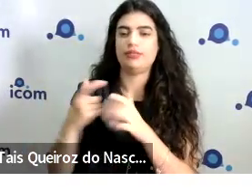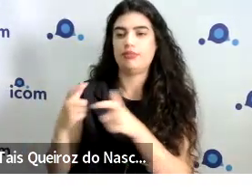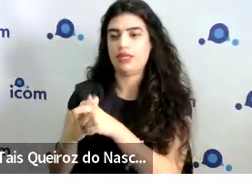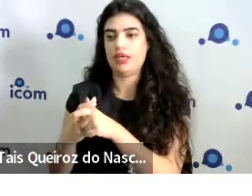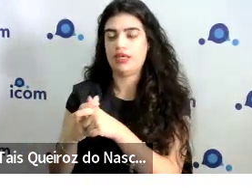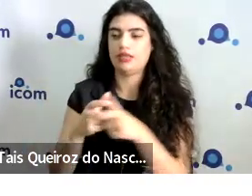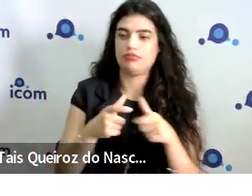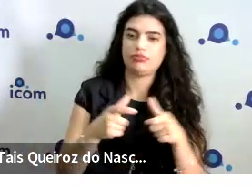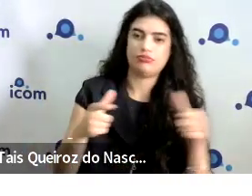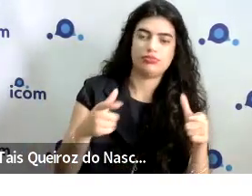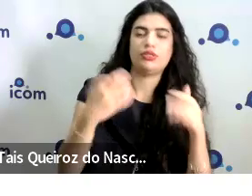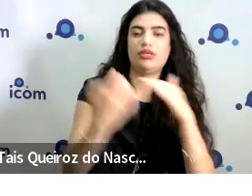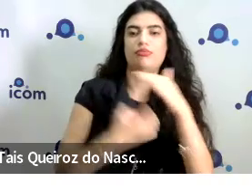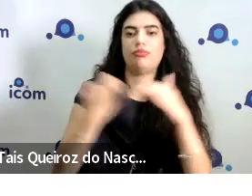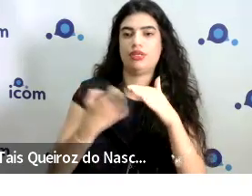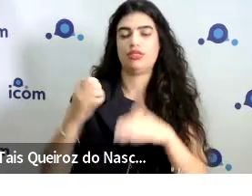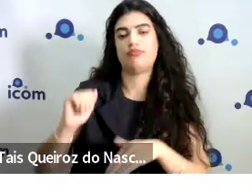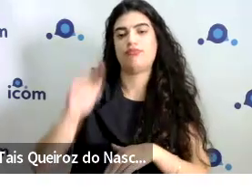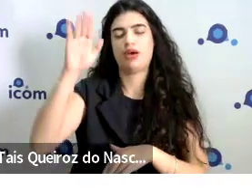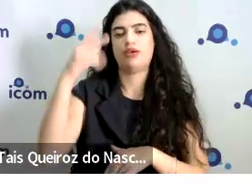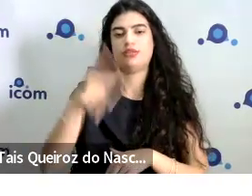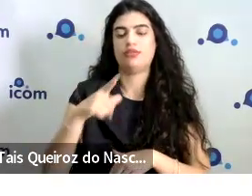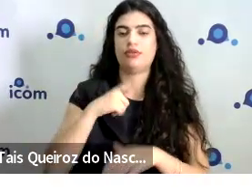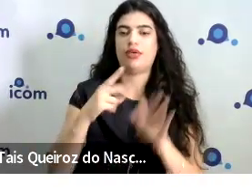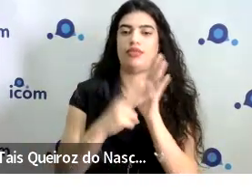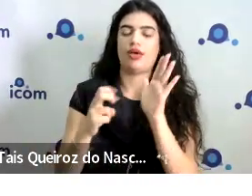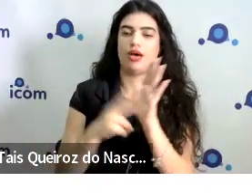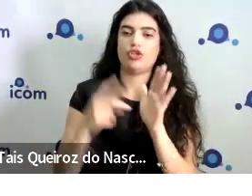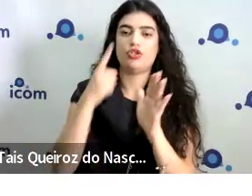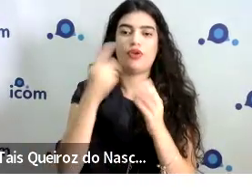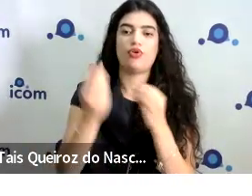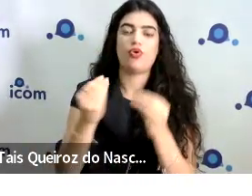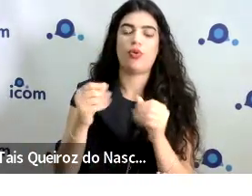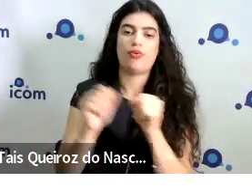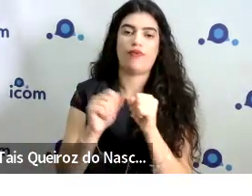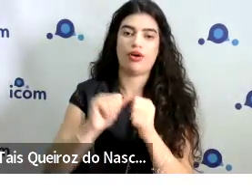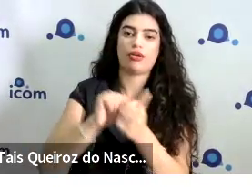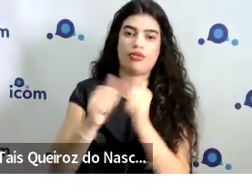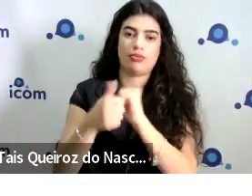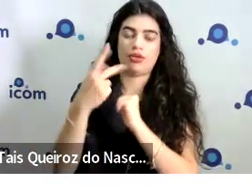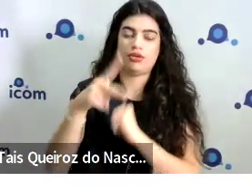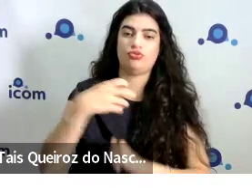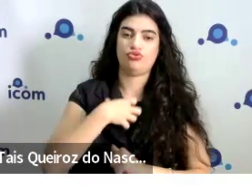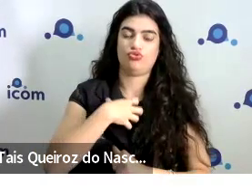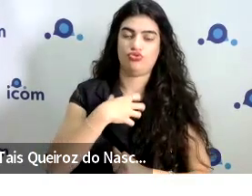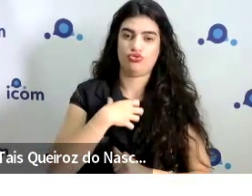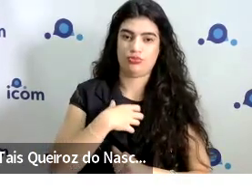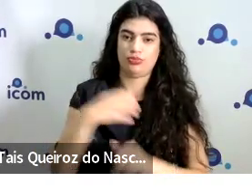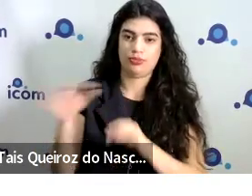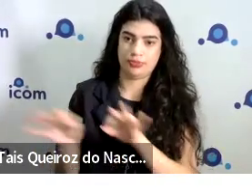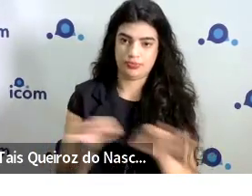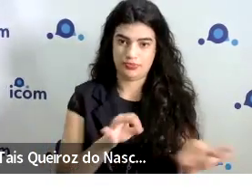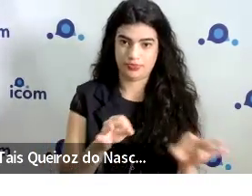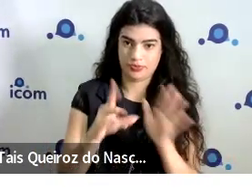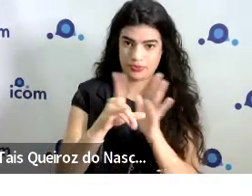grandes empresas. Elas têm mais capacidade, fluxo de caixa para fazer esse tipo de estar em conformidade com a legislação